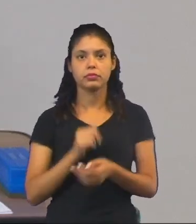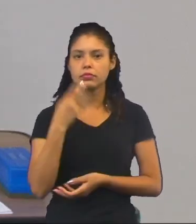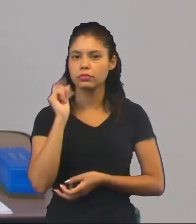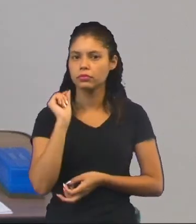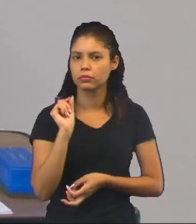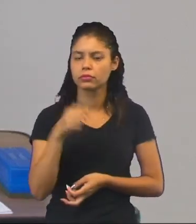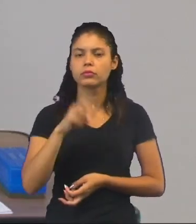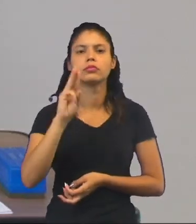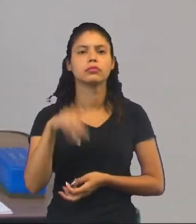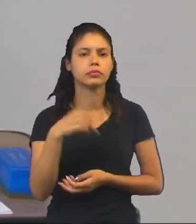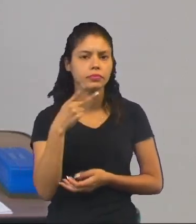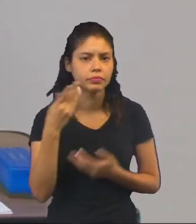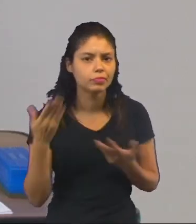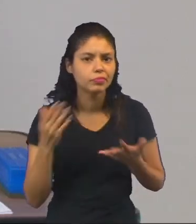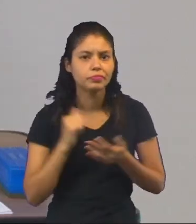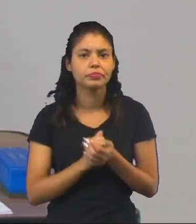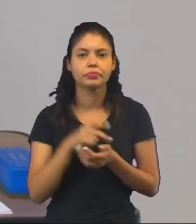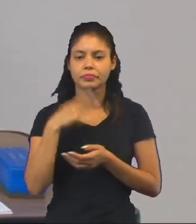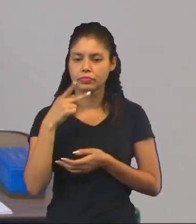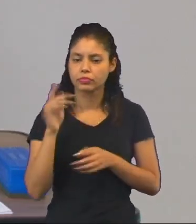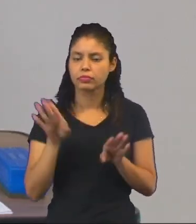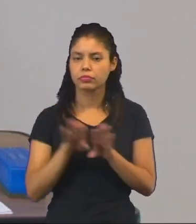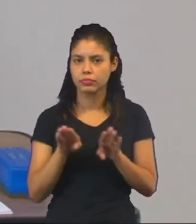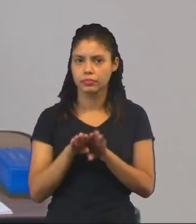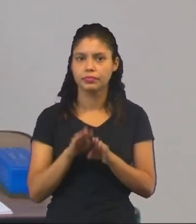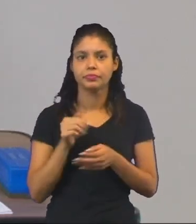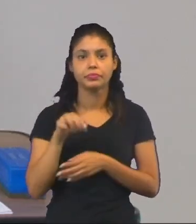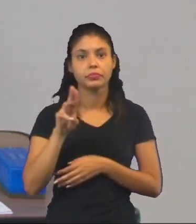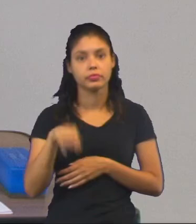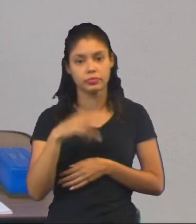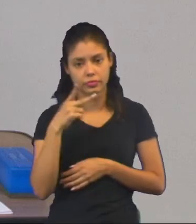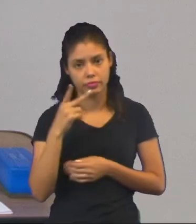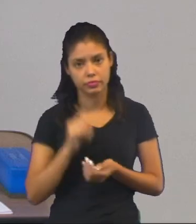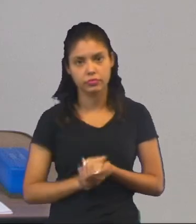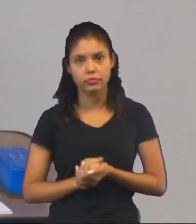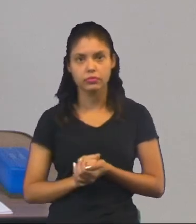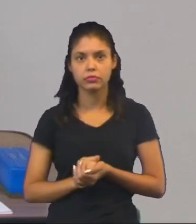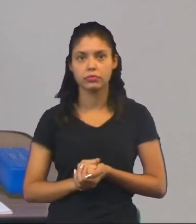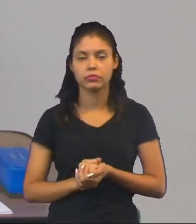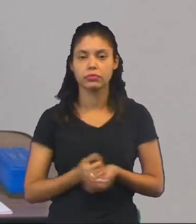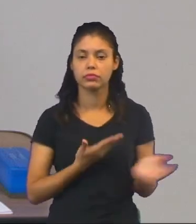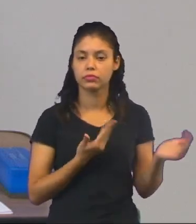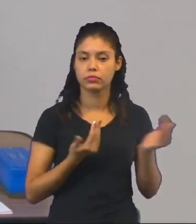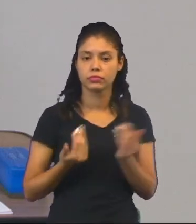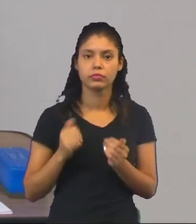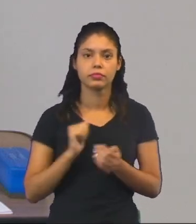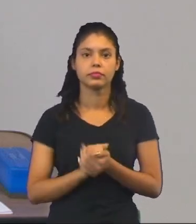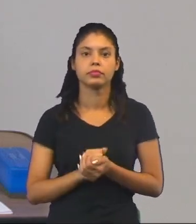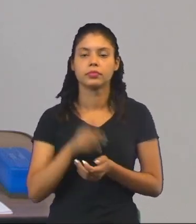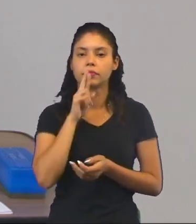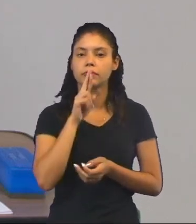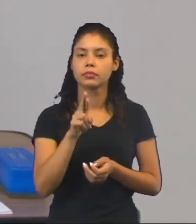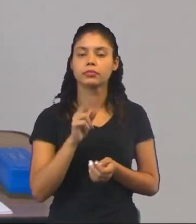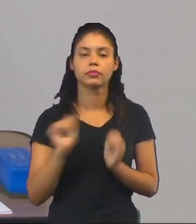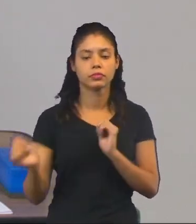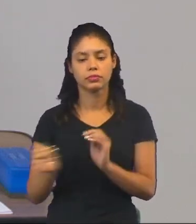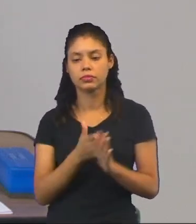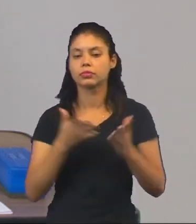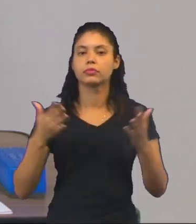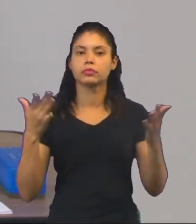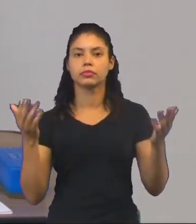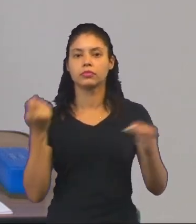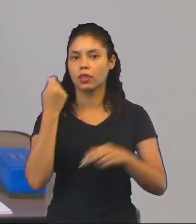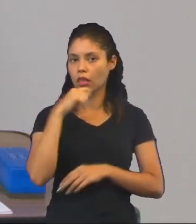dizendo quem disse aquela fala. Estou indicando quem falou, né? A garotada respondeu que seria maravilhoso